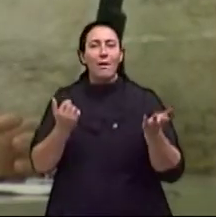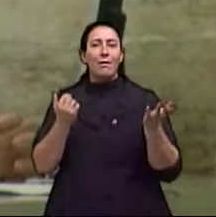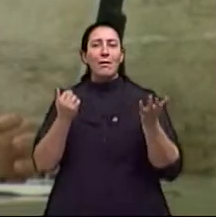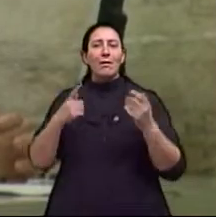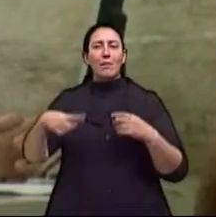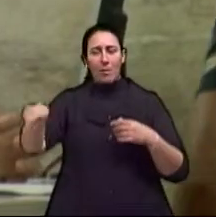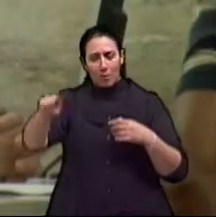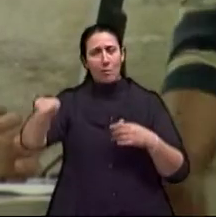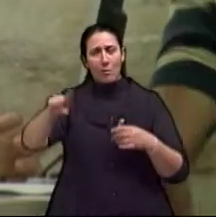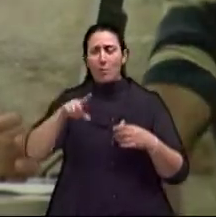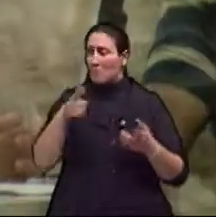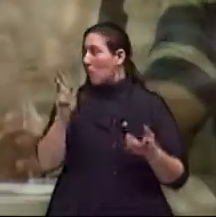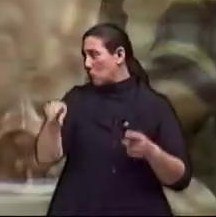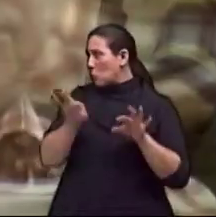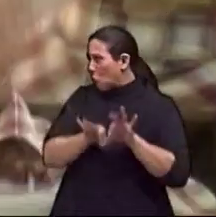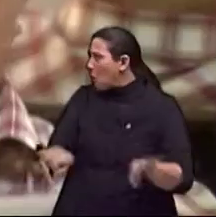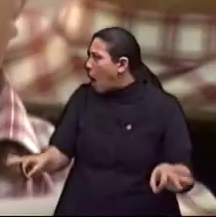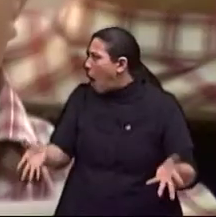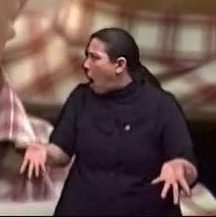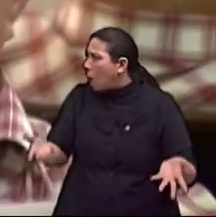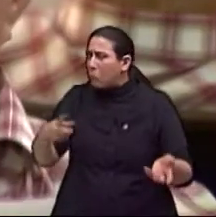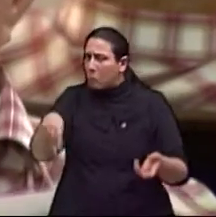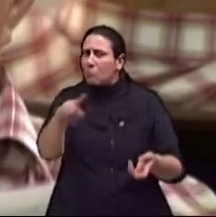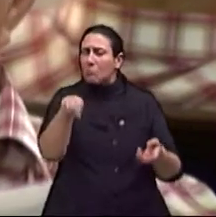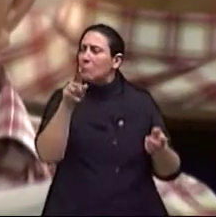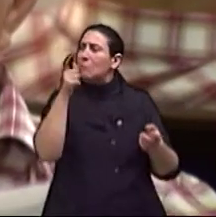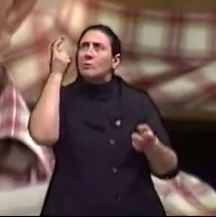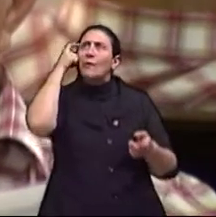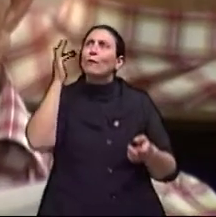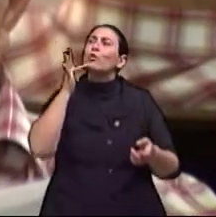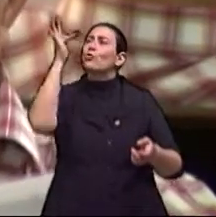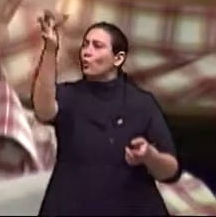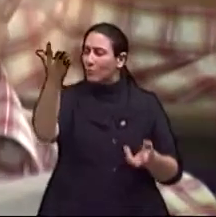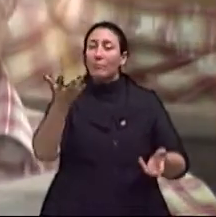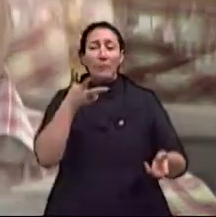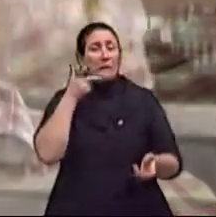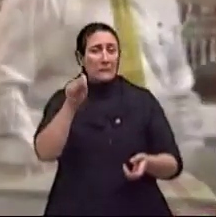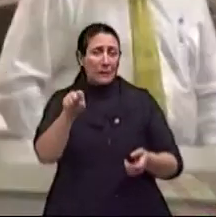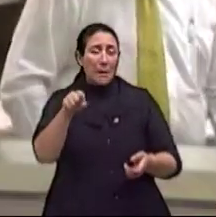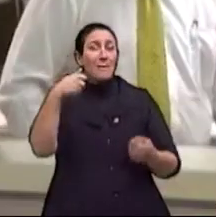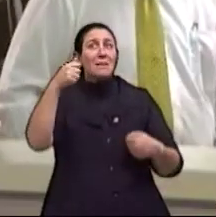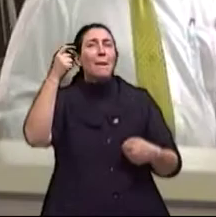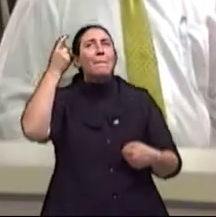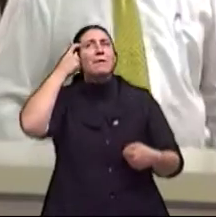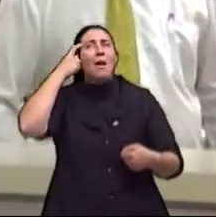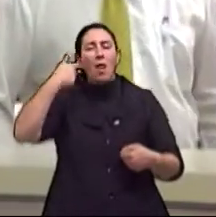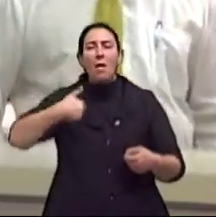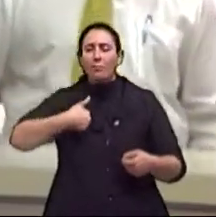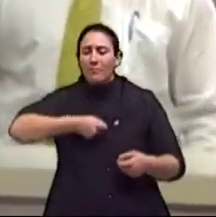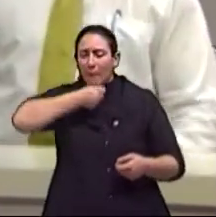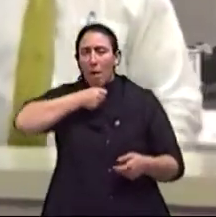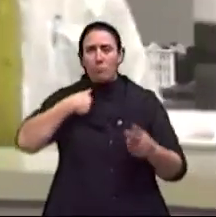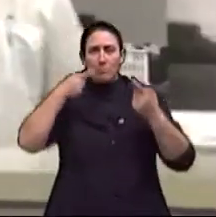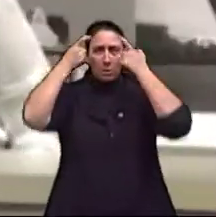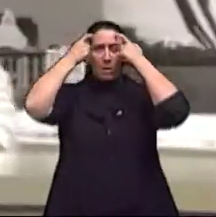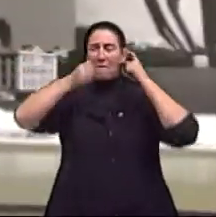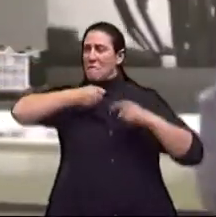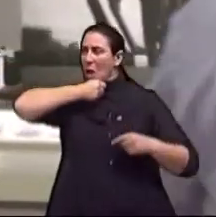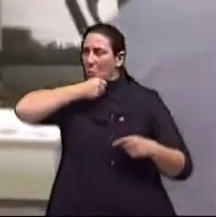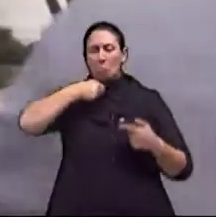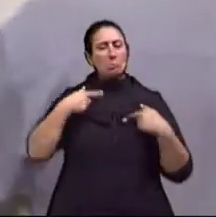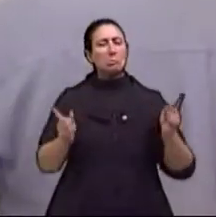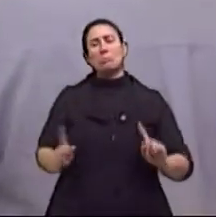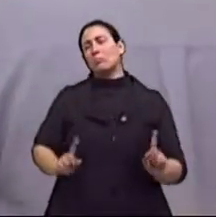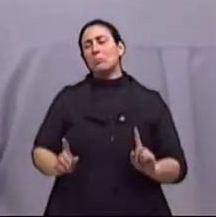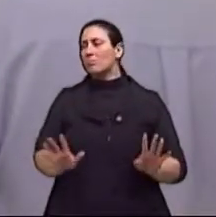apareceu Também nada mais normal do que não pensamos isso então pensar no próprio envelhecimento é exatamente o que eles não não pensam